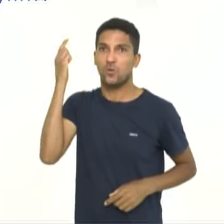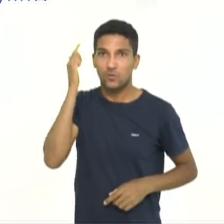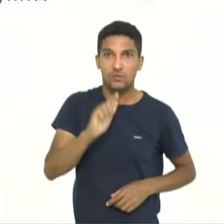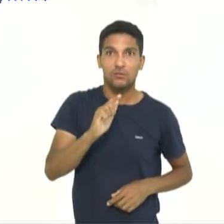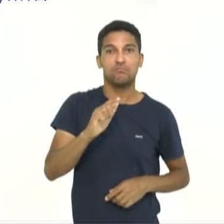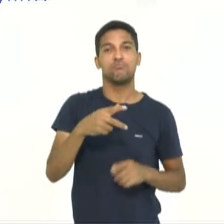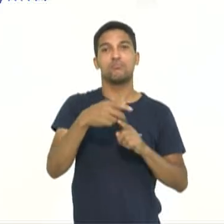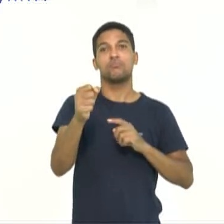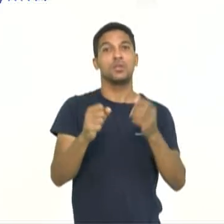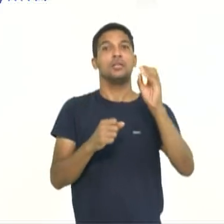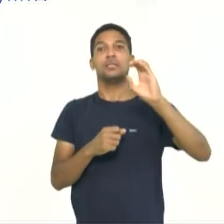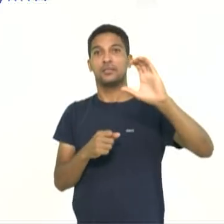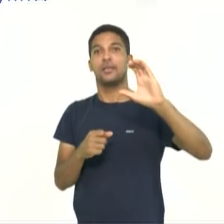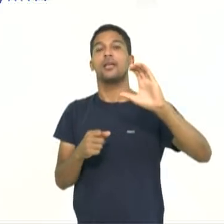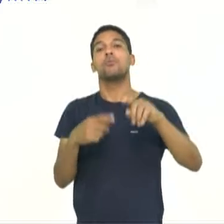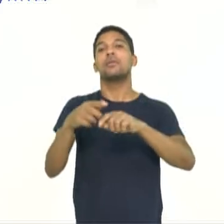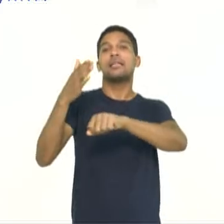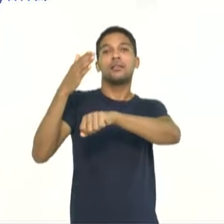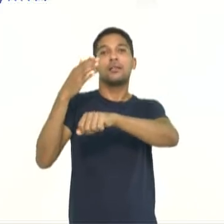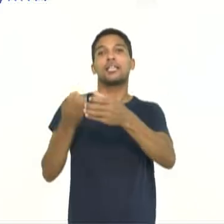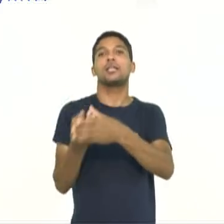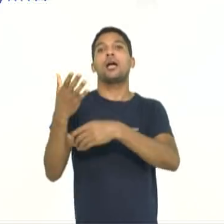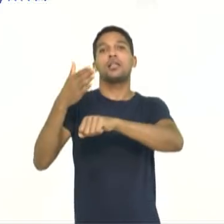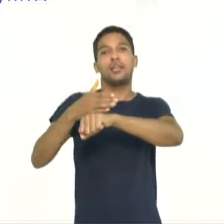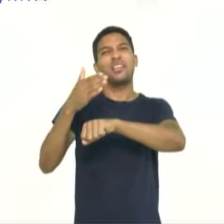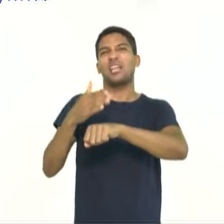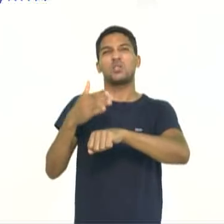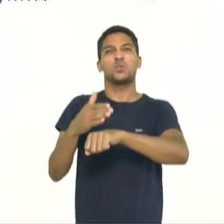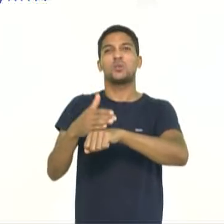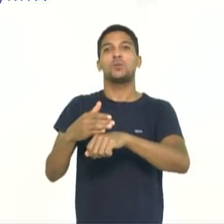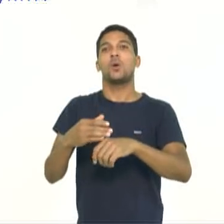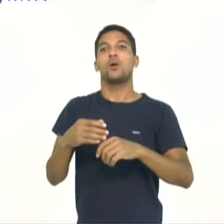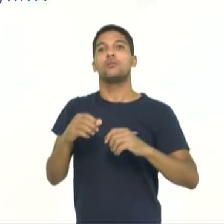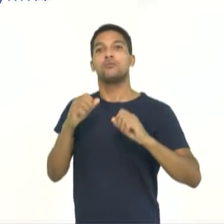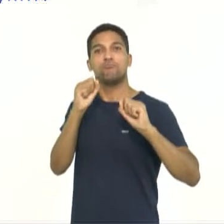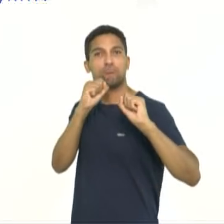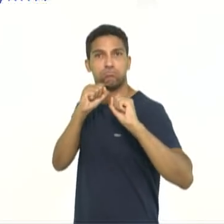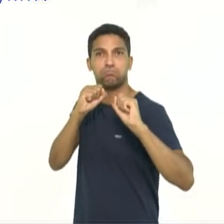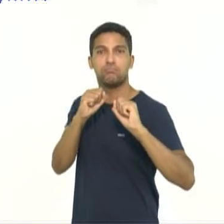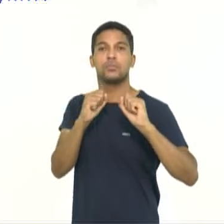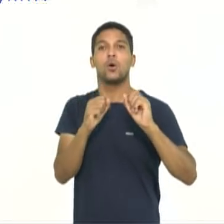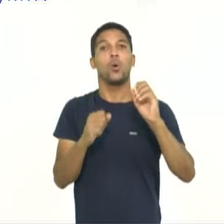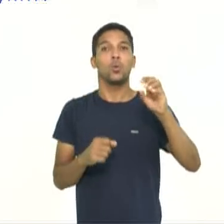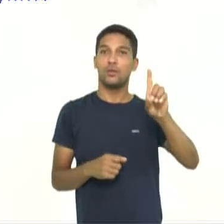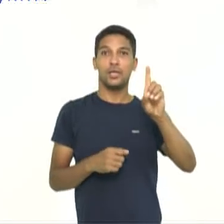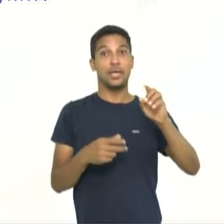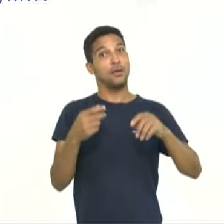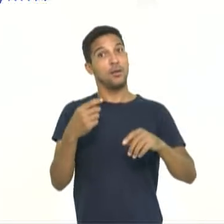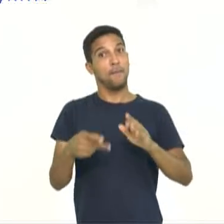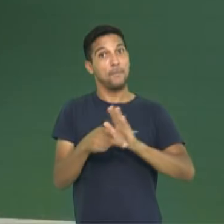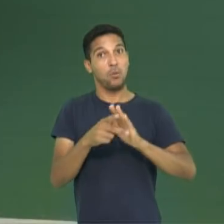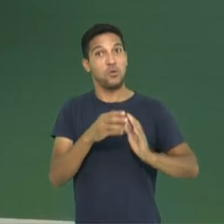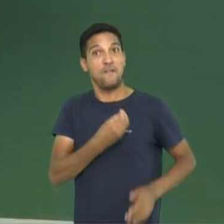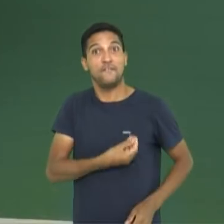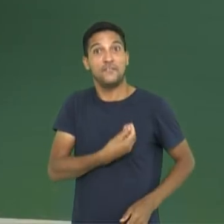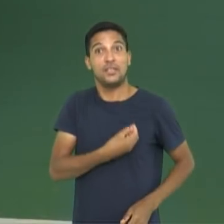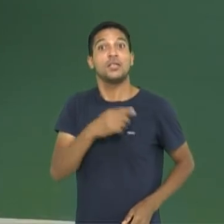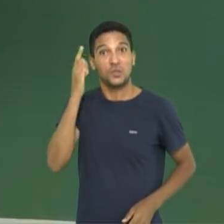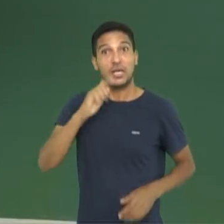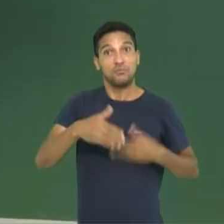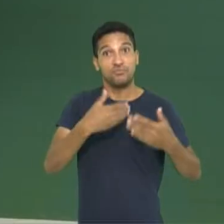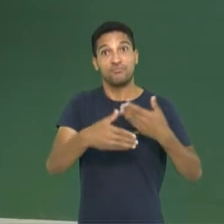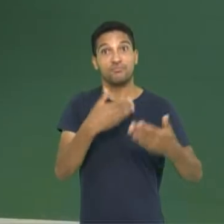Muito bem, pessoal, já retornamos. Você conseguiu resolver o nosso exercício? Vamos dar mais uma lida? Então, olha só. As